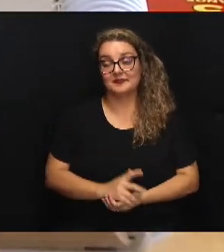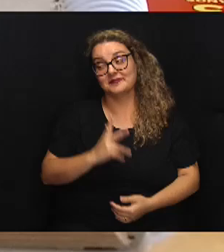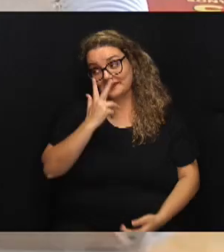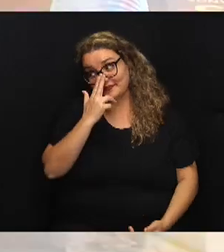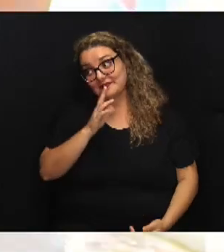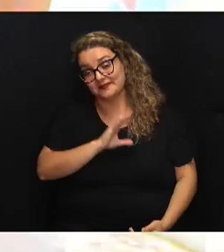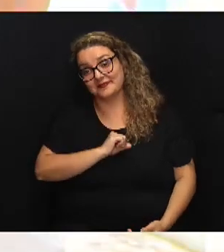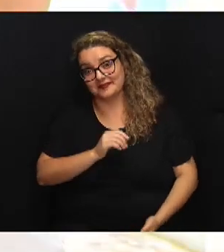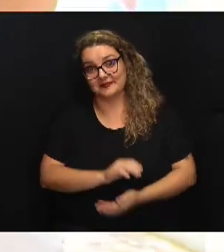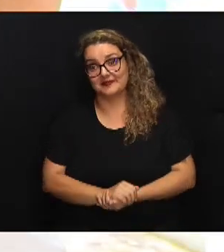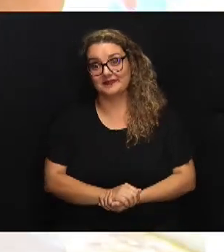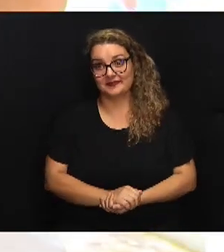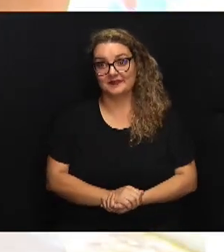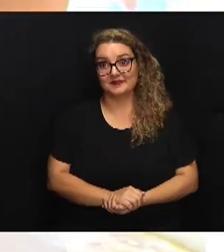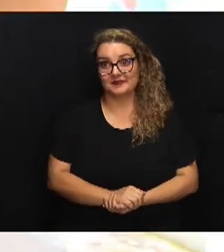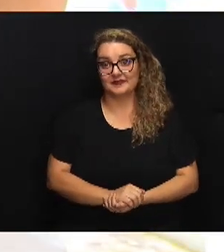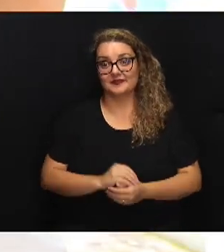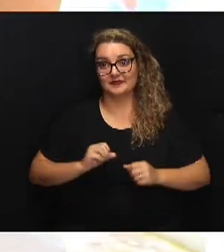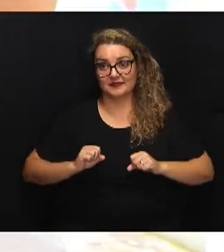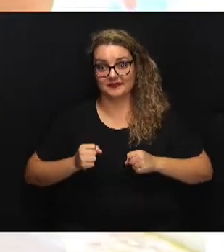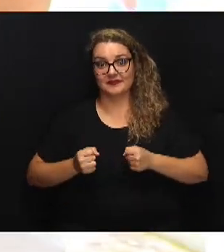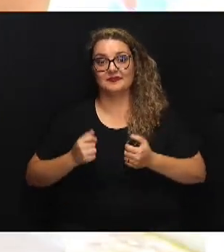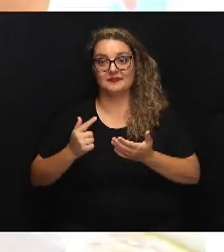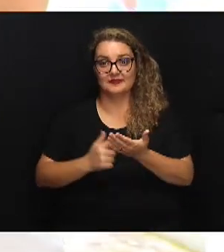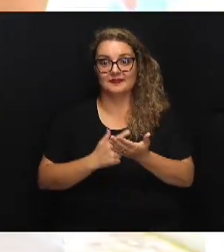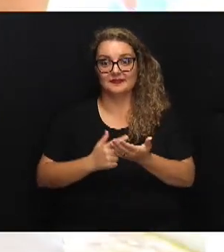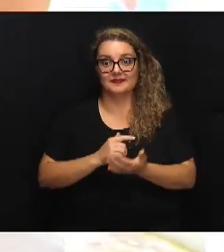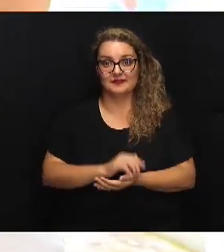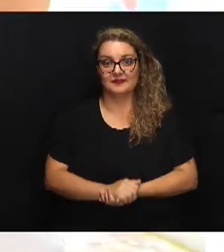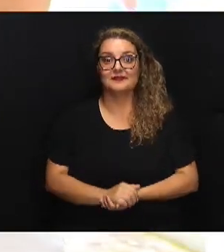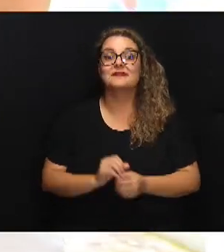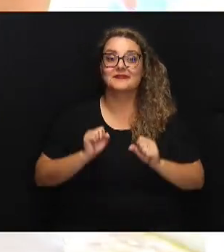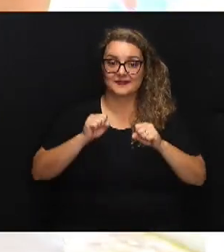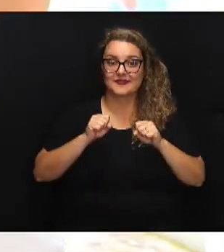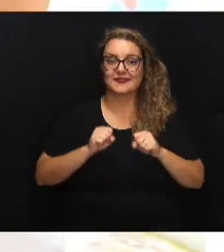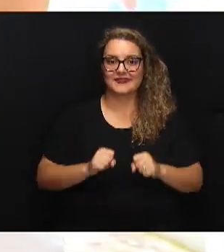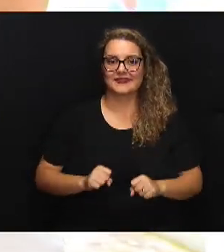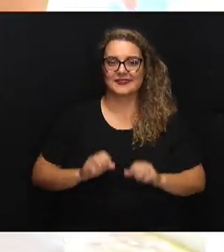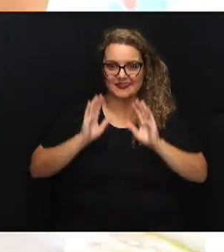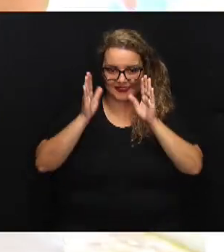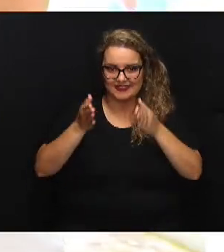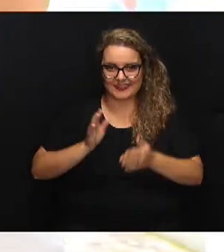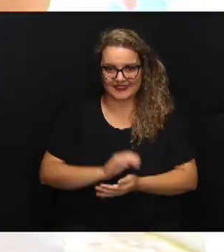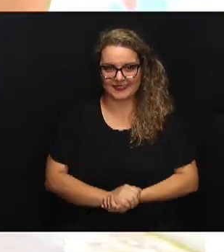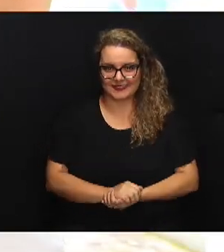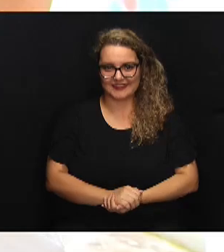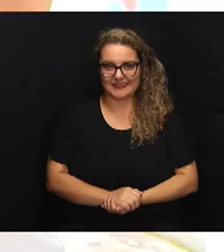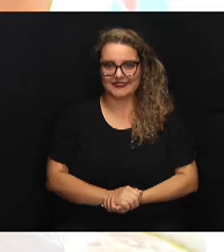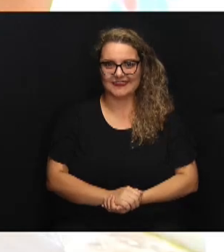bastante. Tá empenhada em fazer o livro aí, né? Uhum, ela tá bem focada, né?